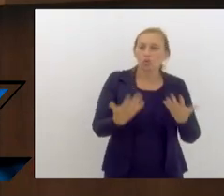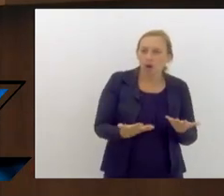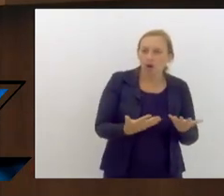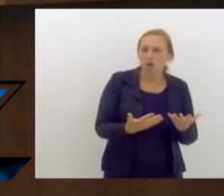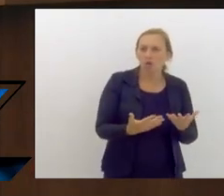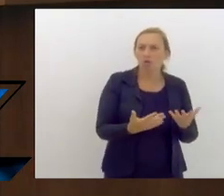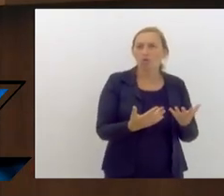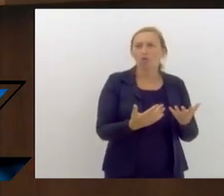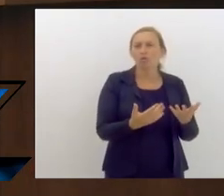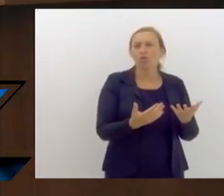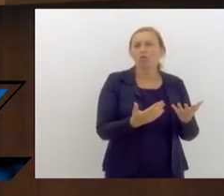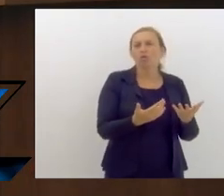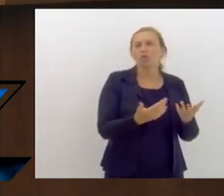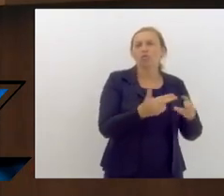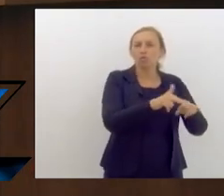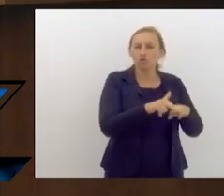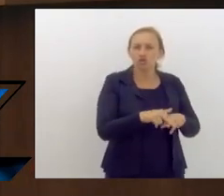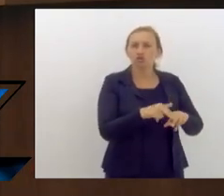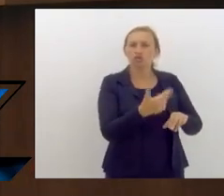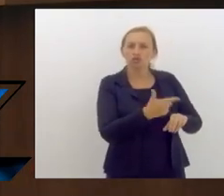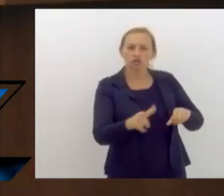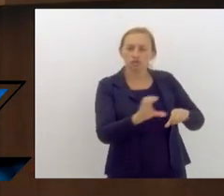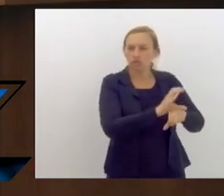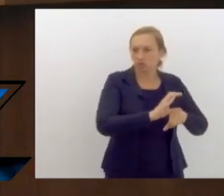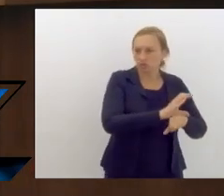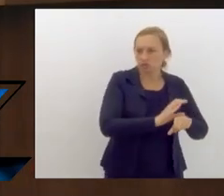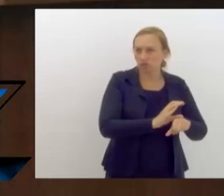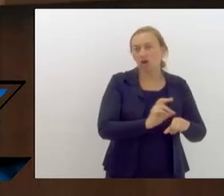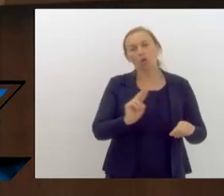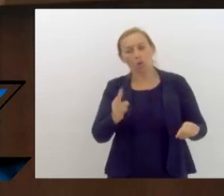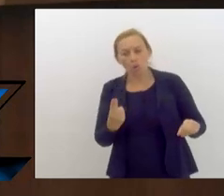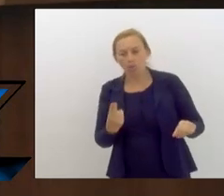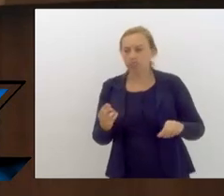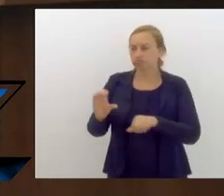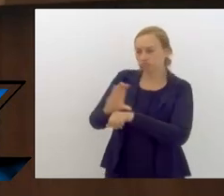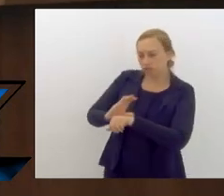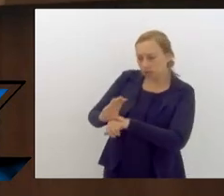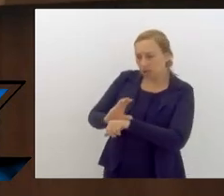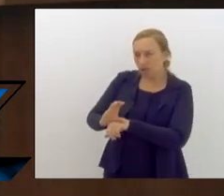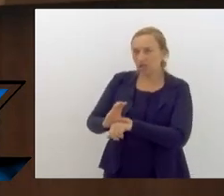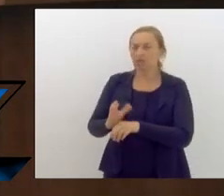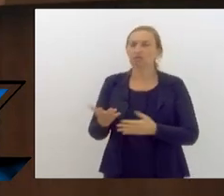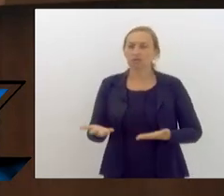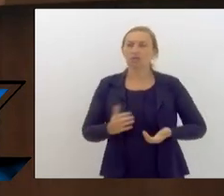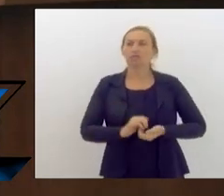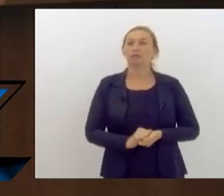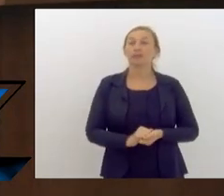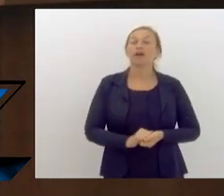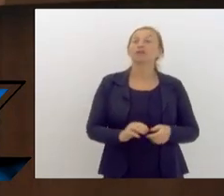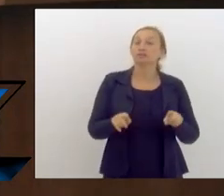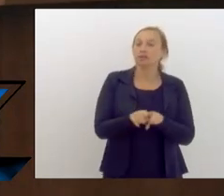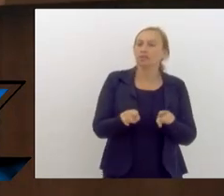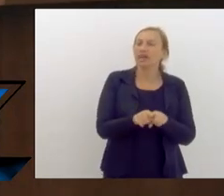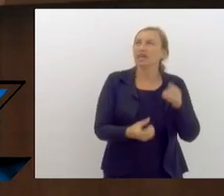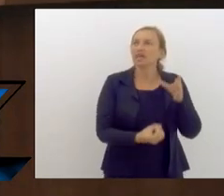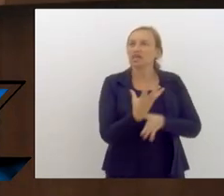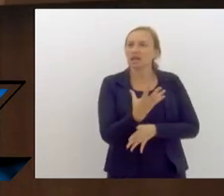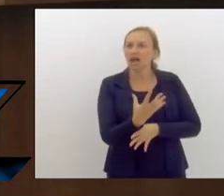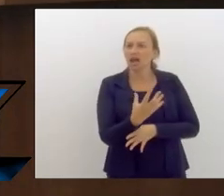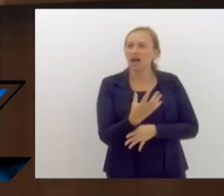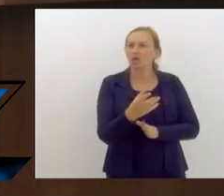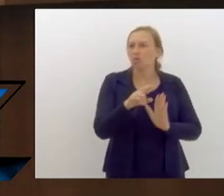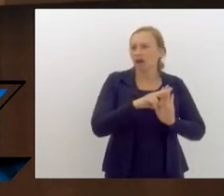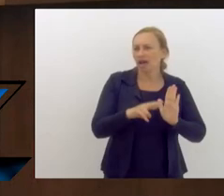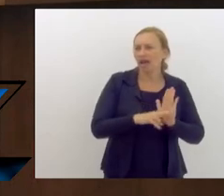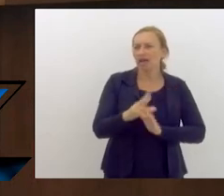efetuamente pela injustiçalidade dos projetos não pela constitucionalidade criar um critério próprio para isso além de criar um critério próprio